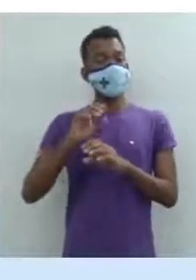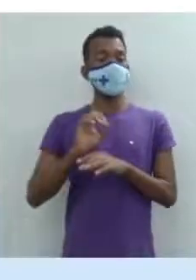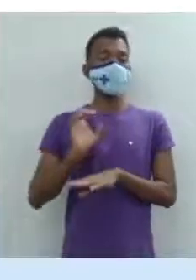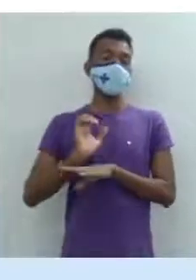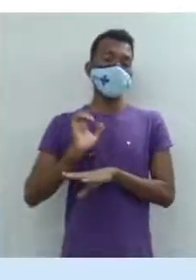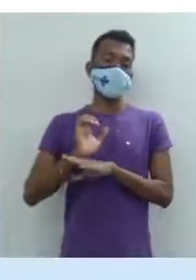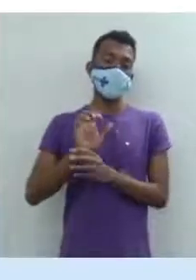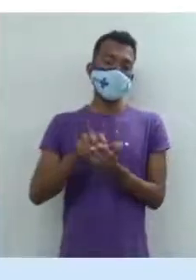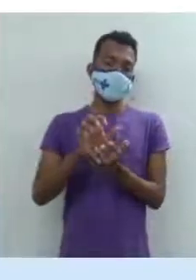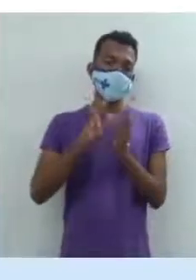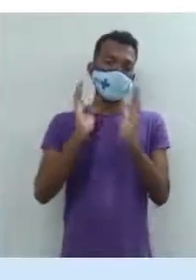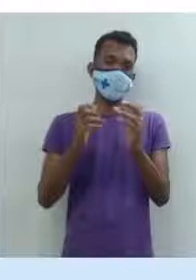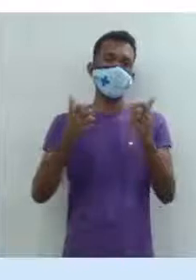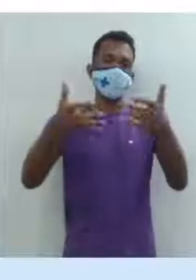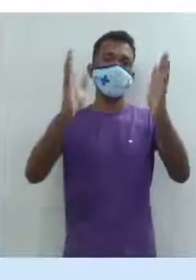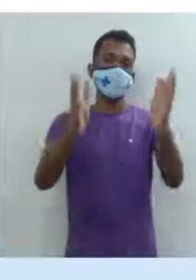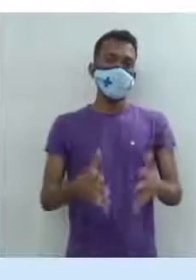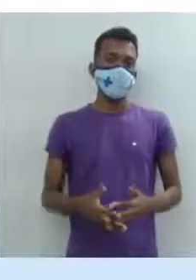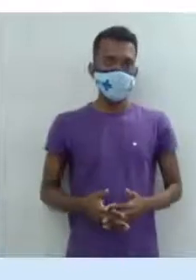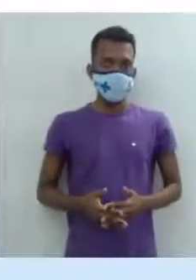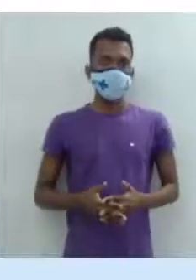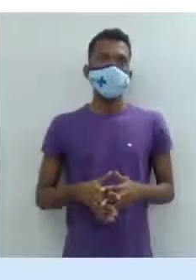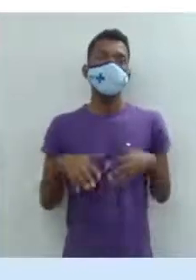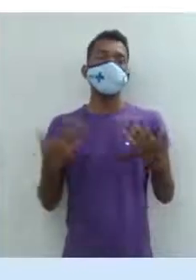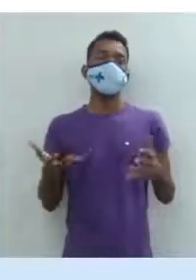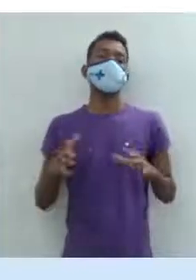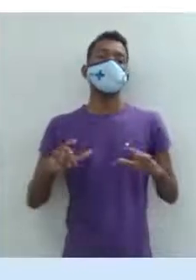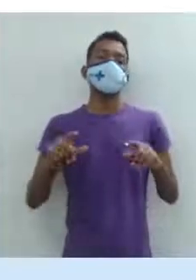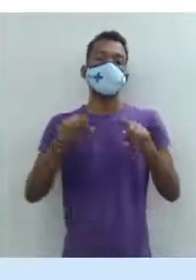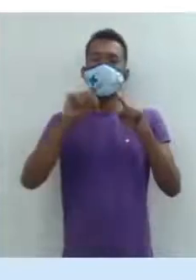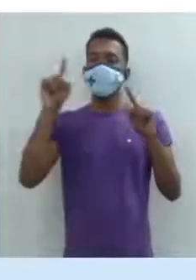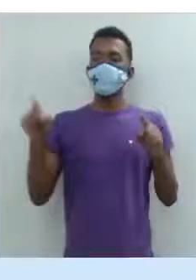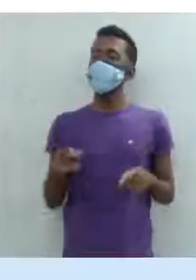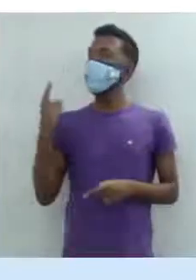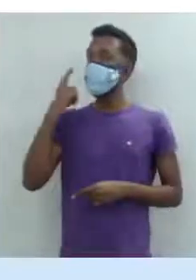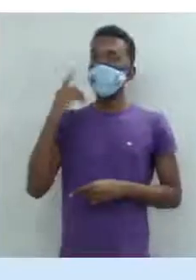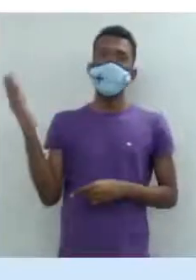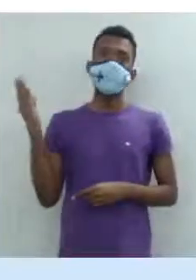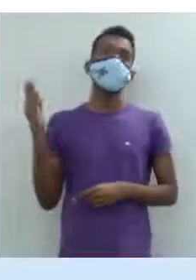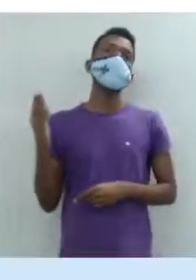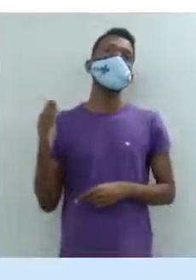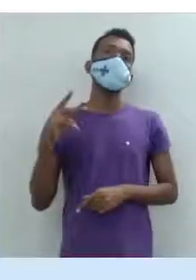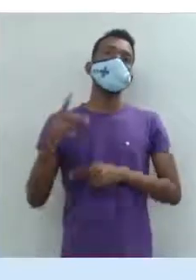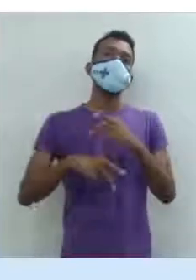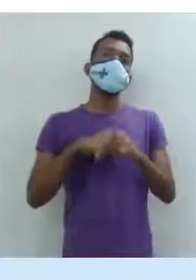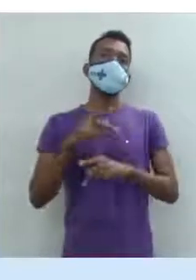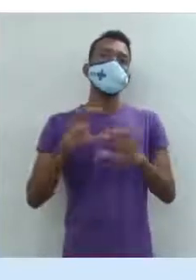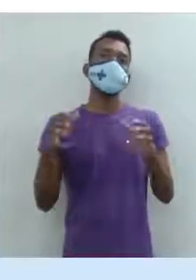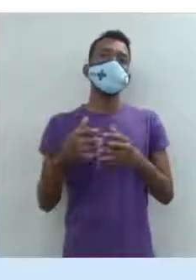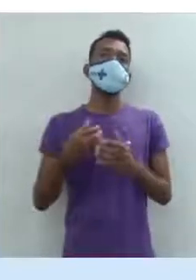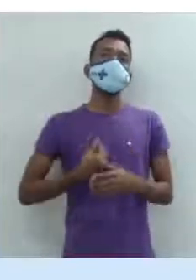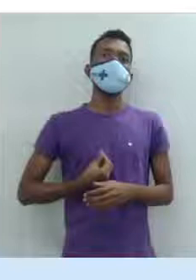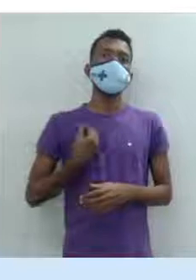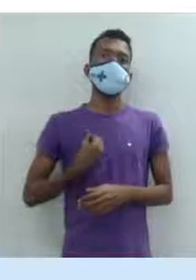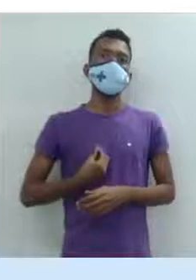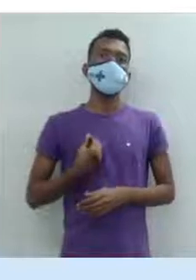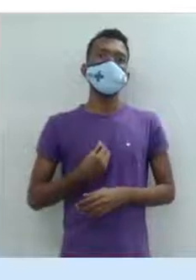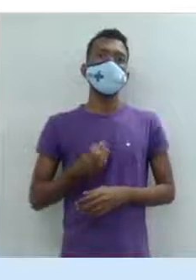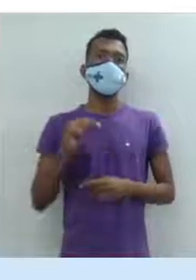Pernambuco. Então, a população indígena. Então, essa população está praticamente em todos os